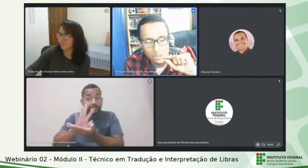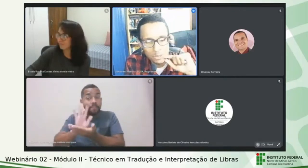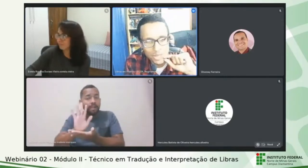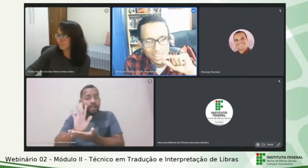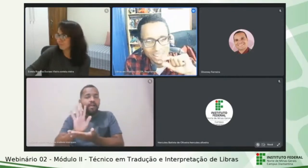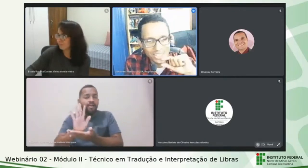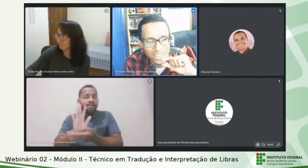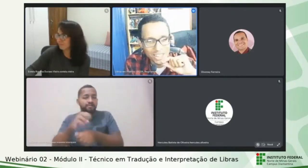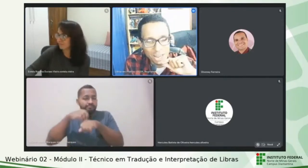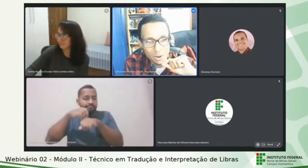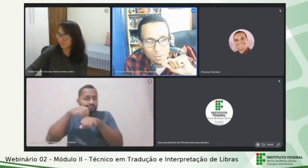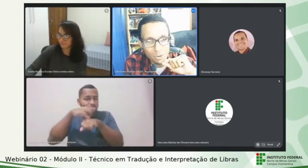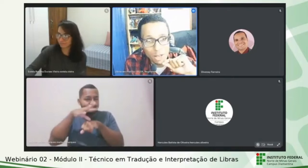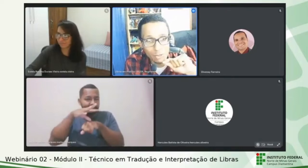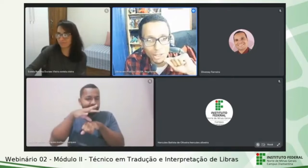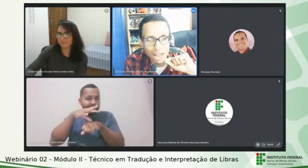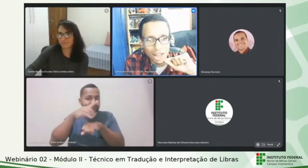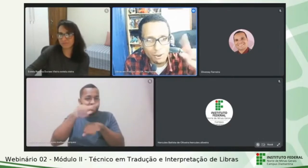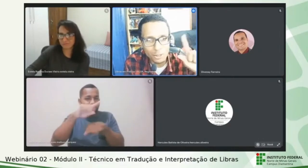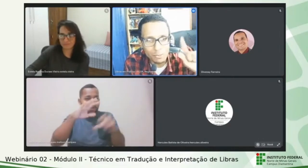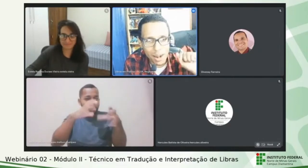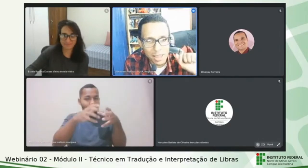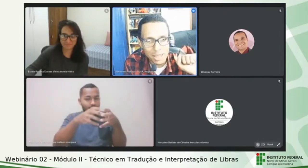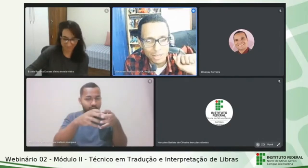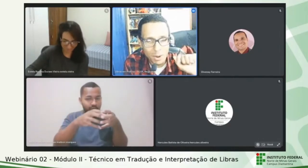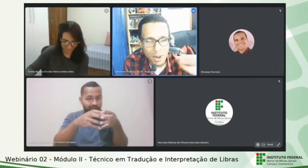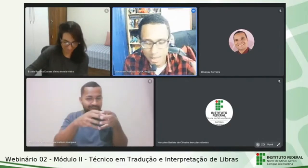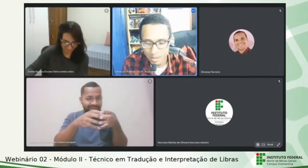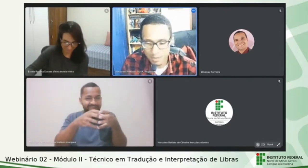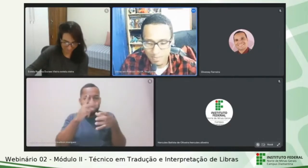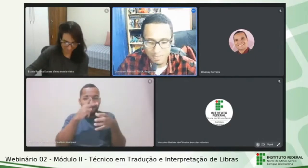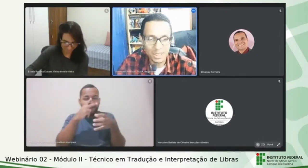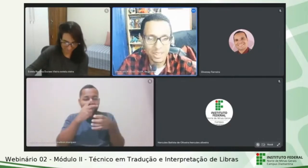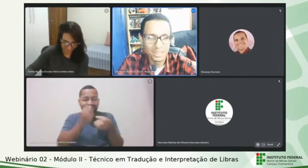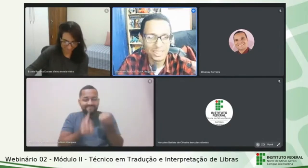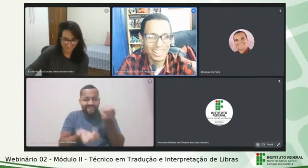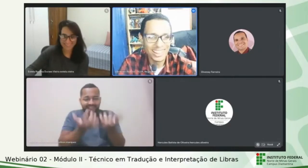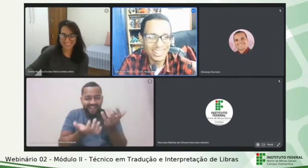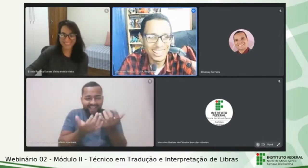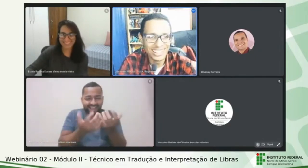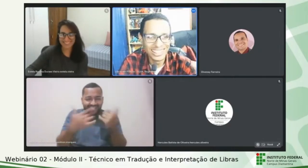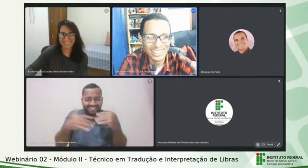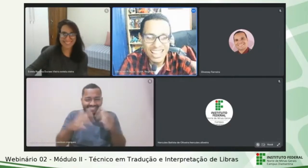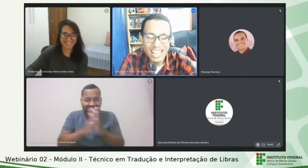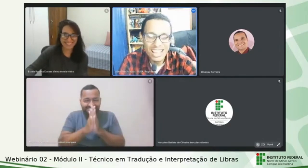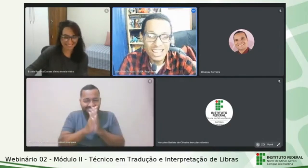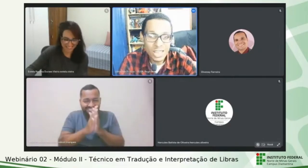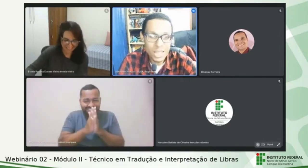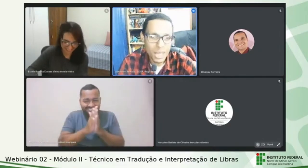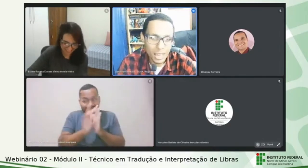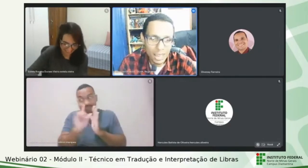como dizem, né, quando a gente está em grupo, vou jogar fogo no parquinho e sair correndo. Né?